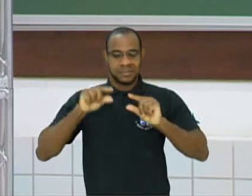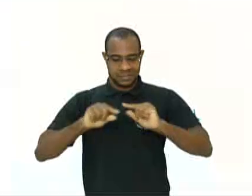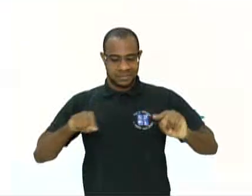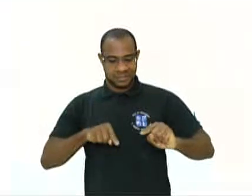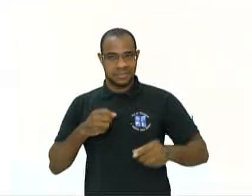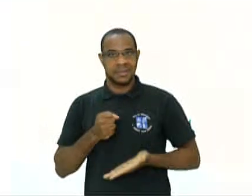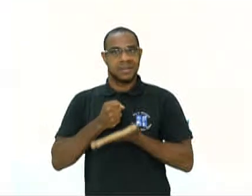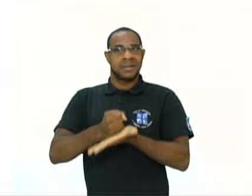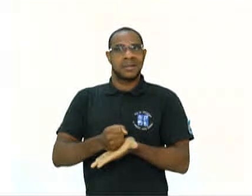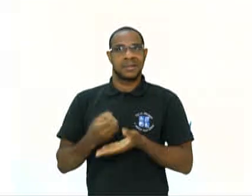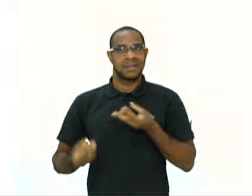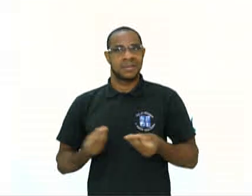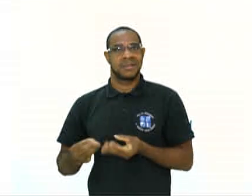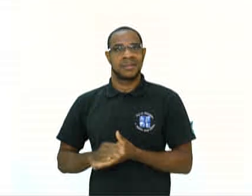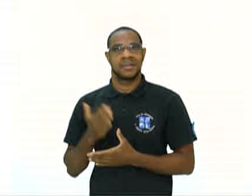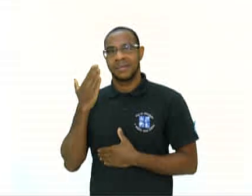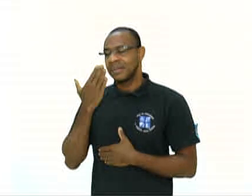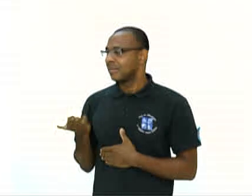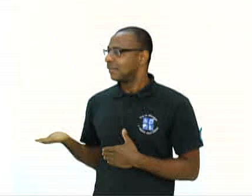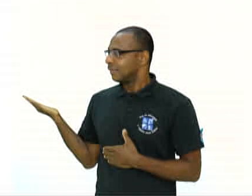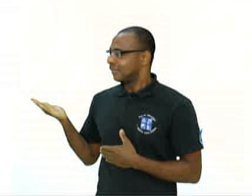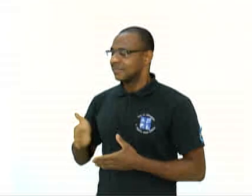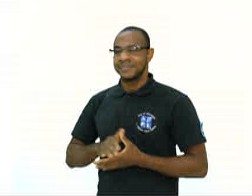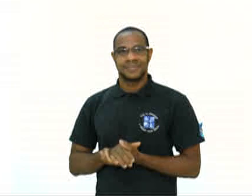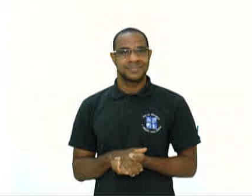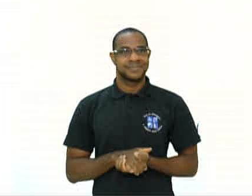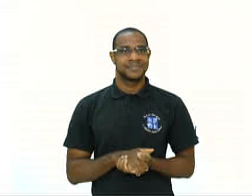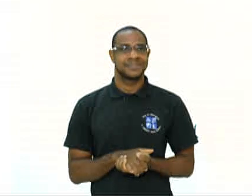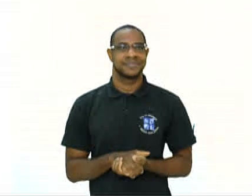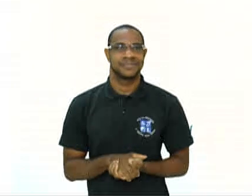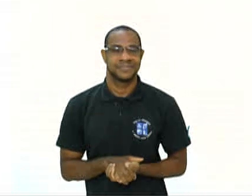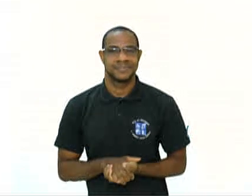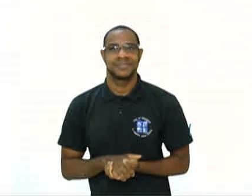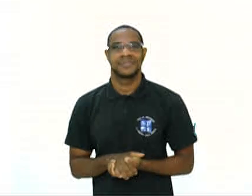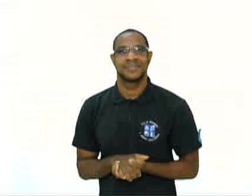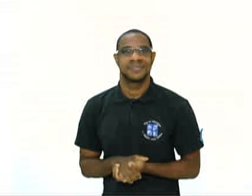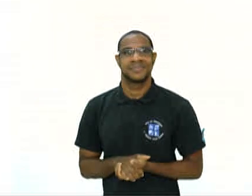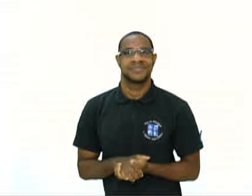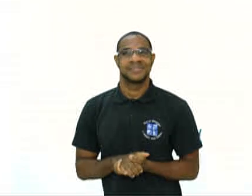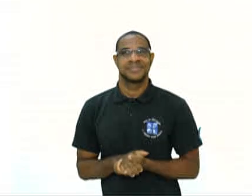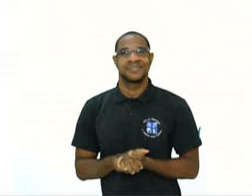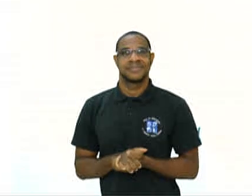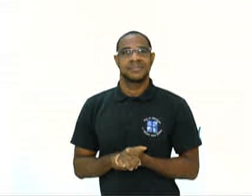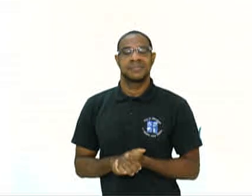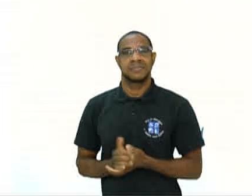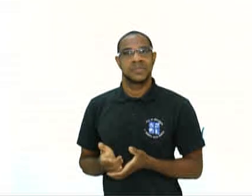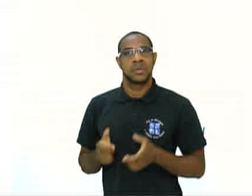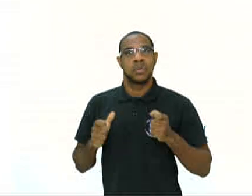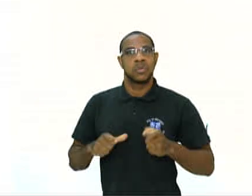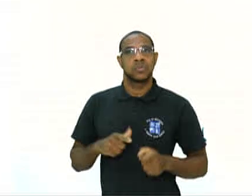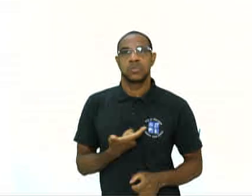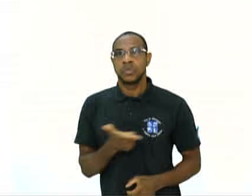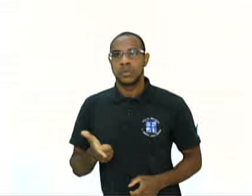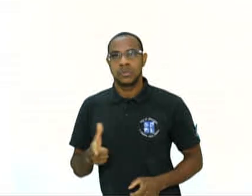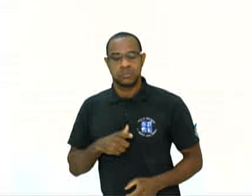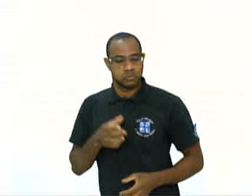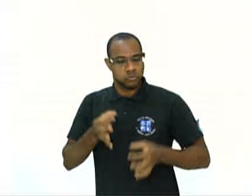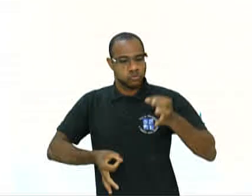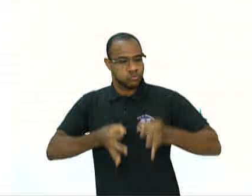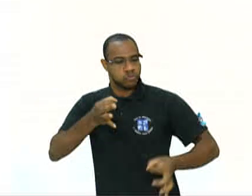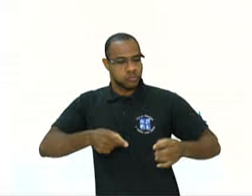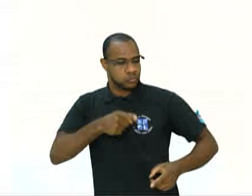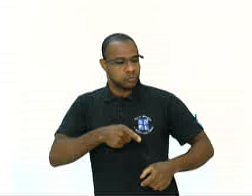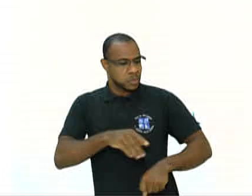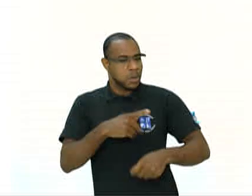auxilia? Where they will not be judged by the color of their skin. Né, onde eles não serão julgados